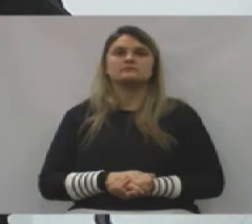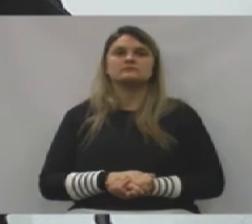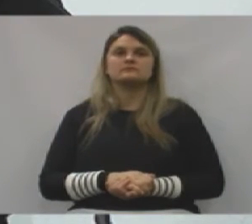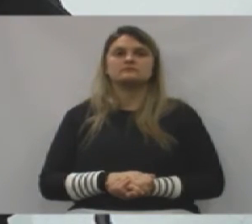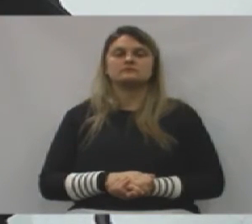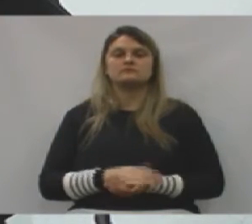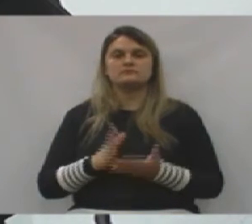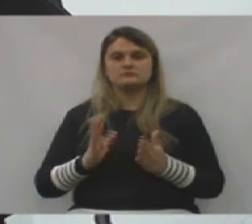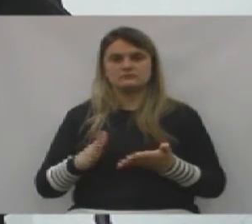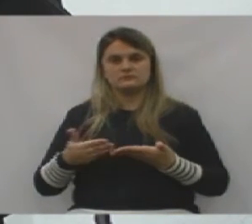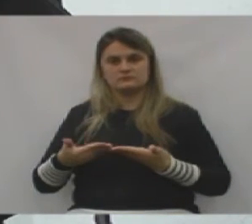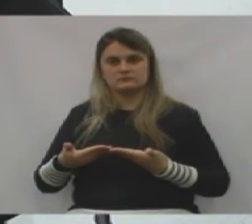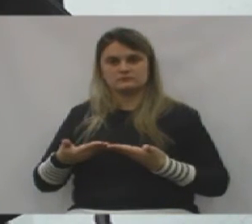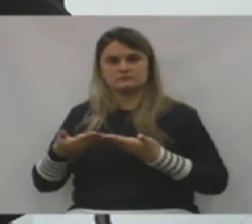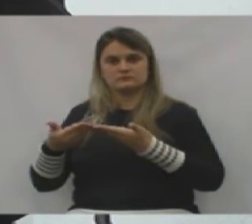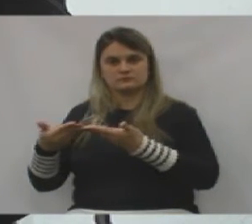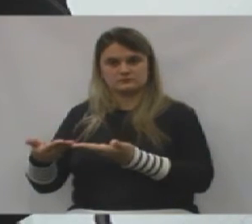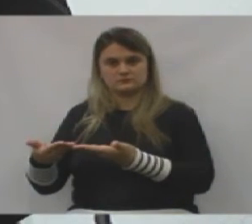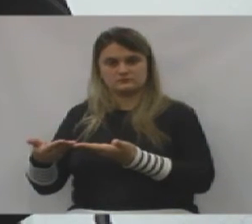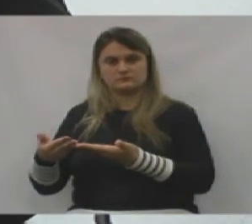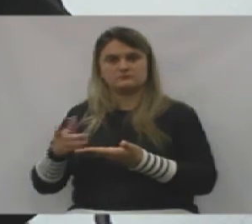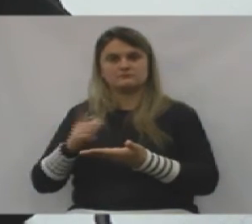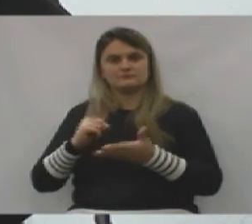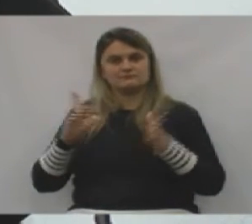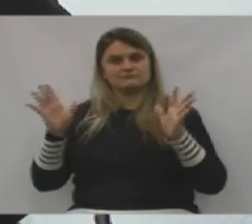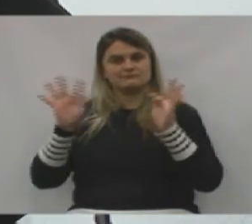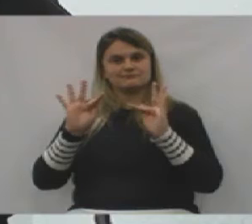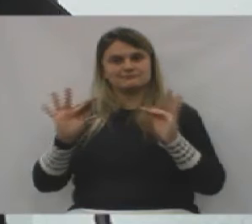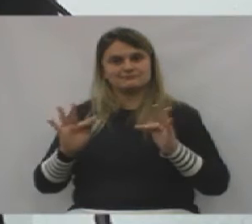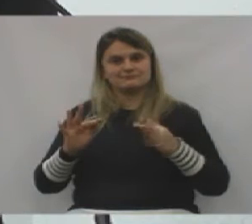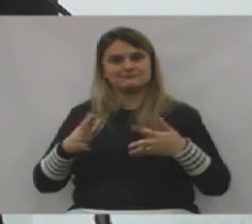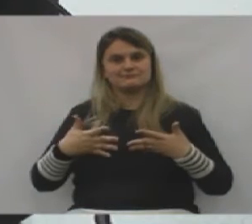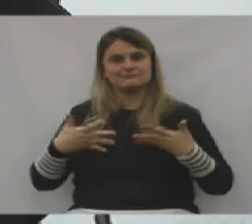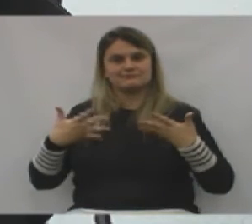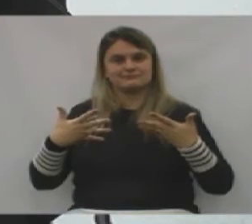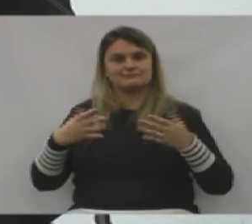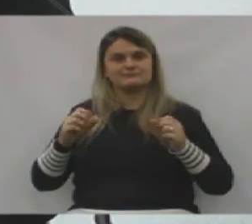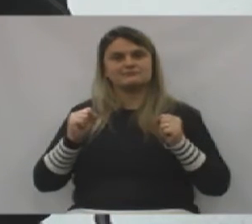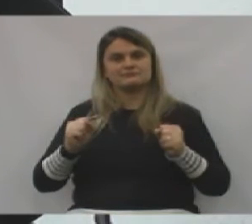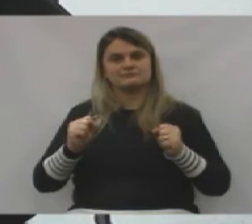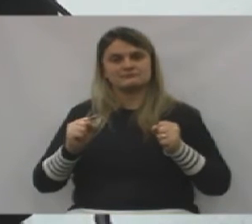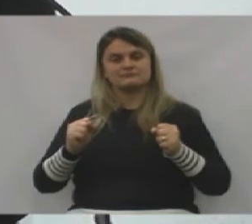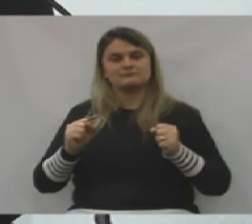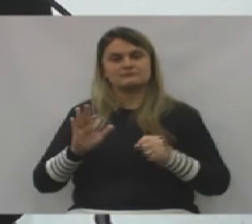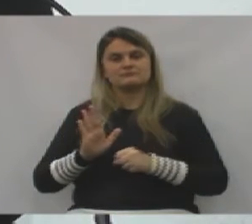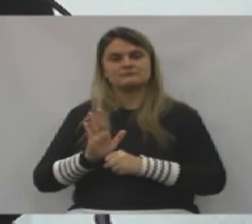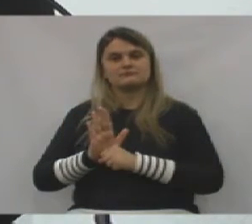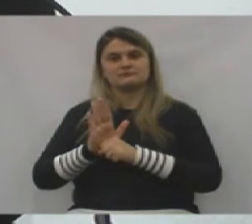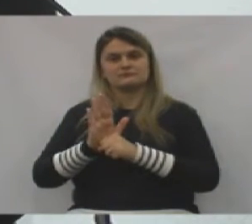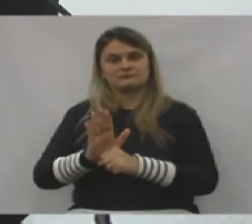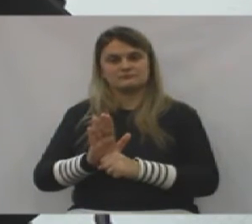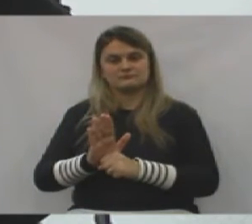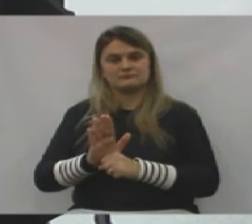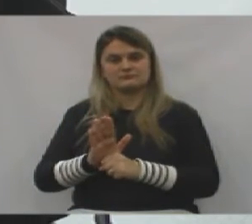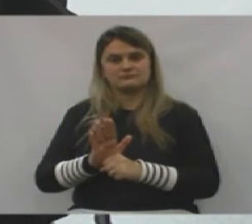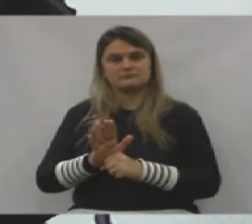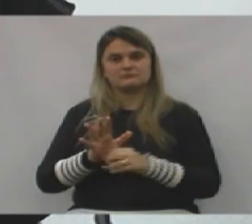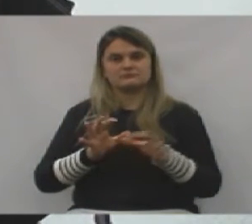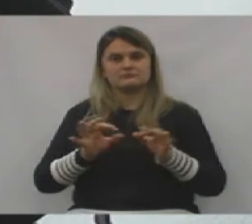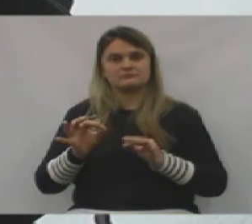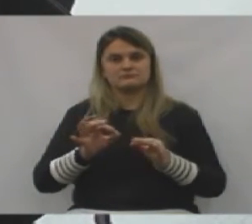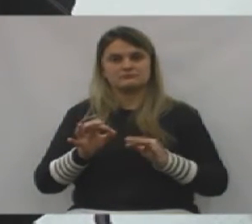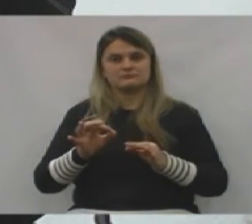Então, com essa devolução, eu fico muito feliz de poder contribuir. O